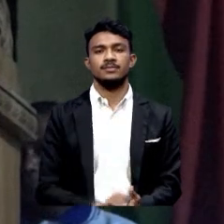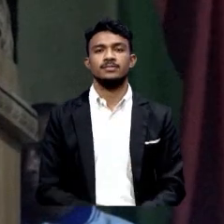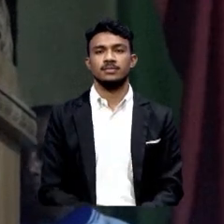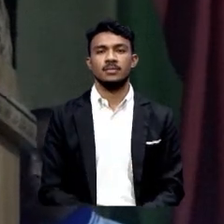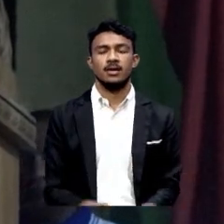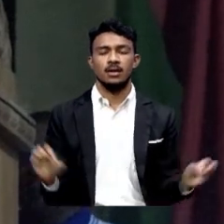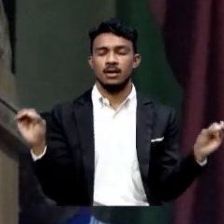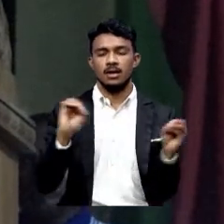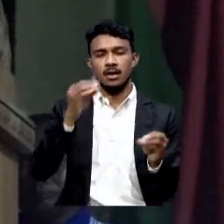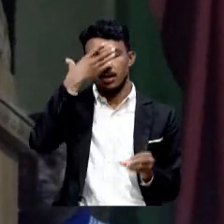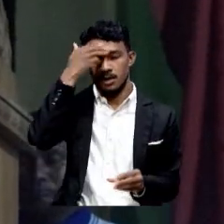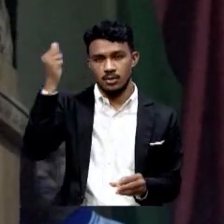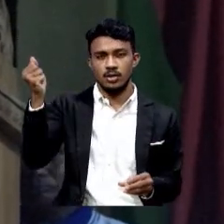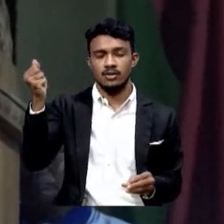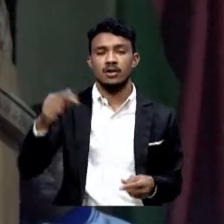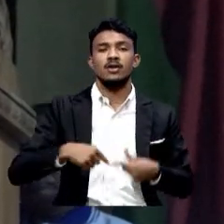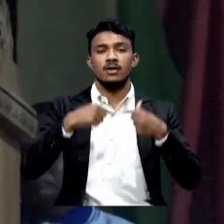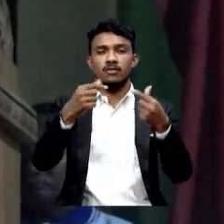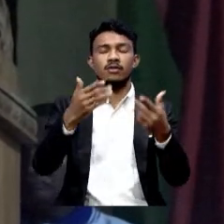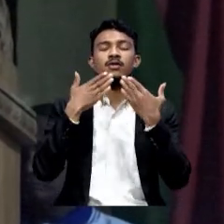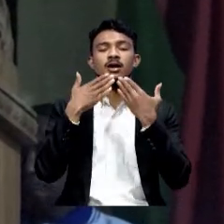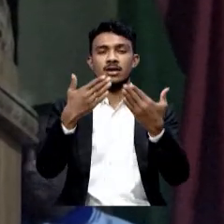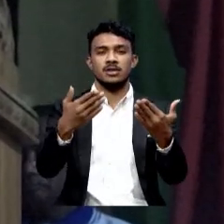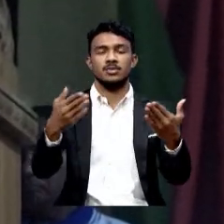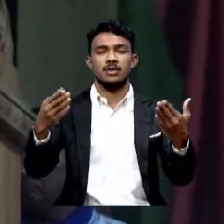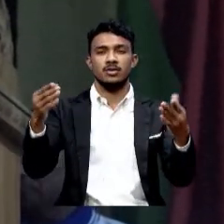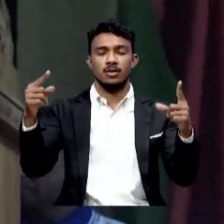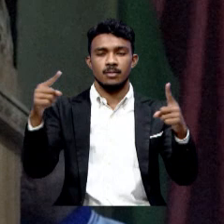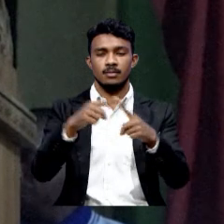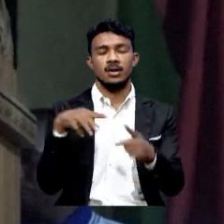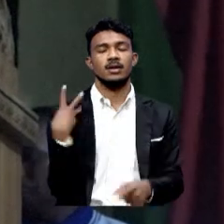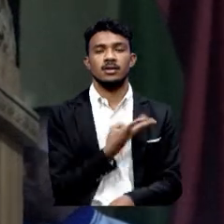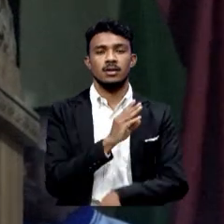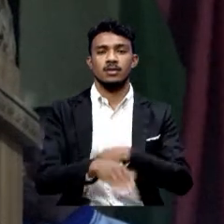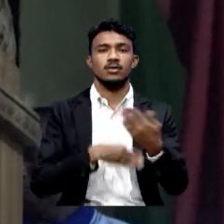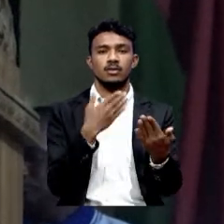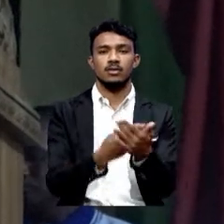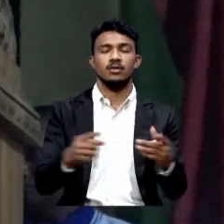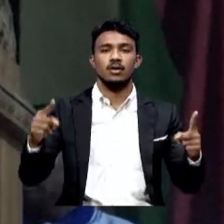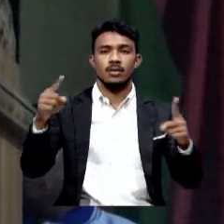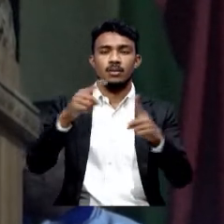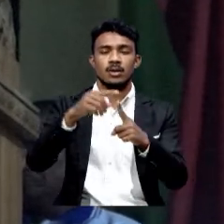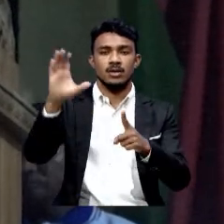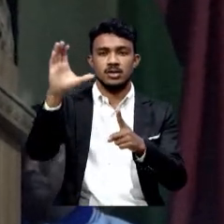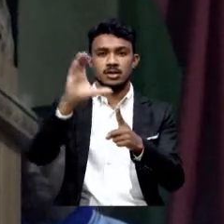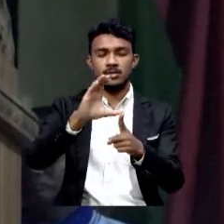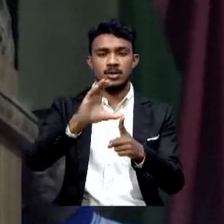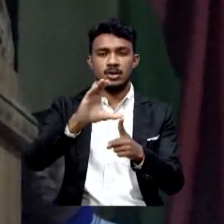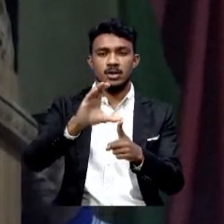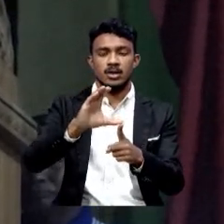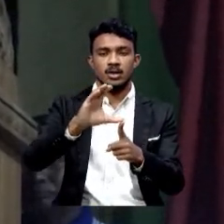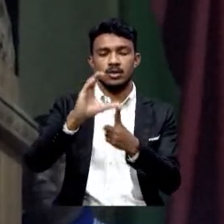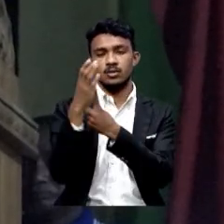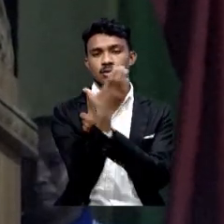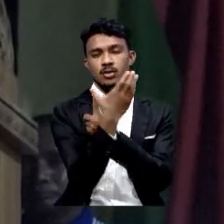Lahal wamos atu fo agradecimento wa intertemes ba nai lirai rua nolu resinsia